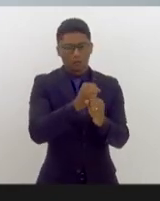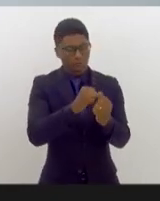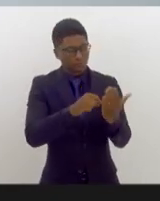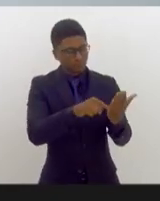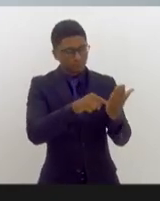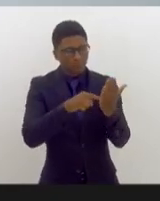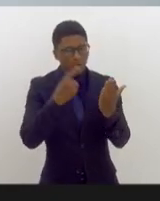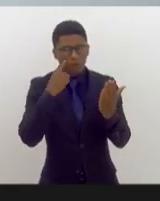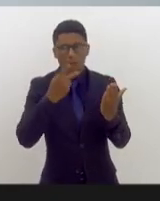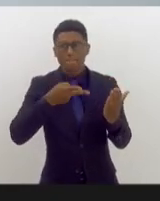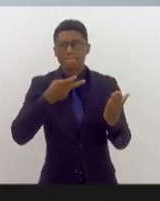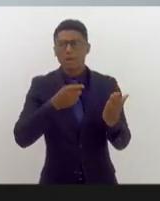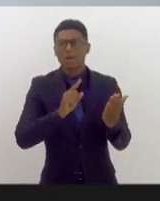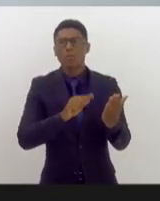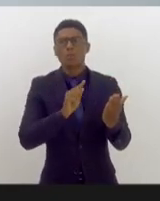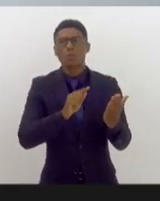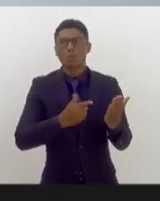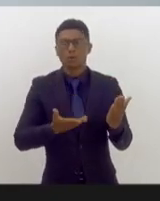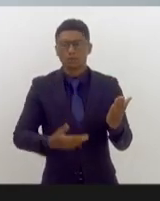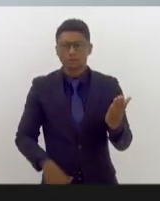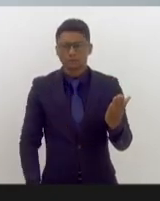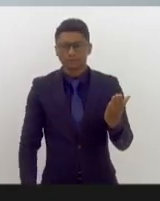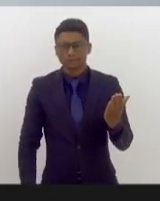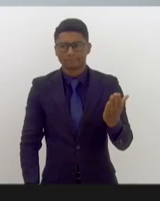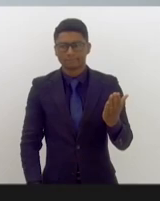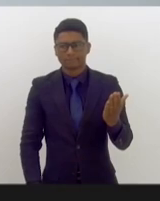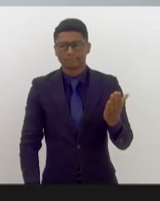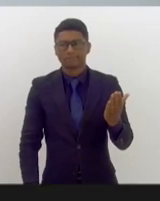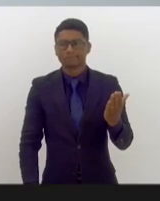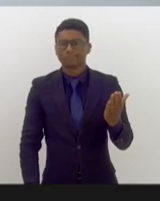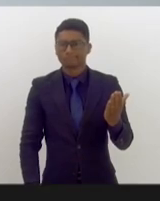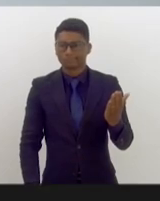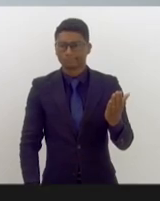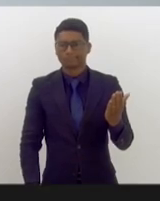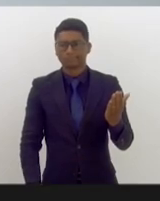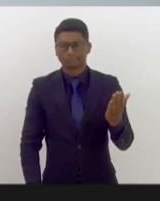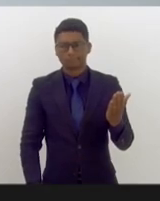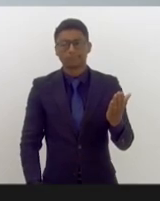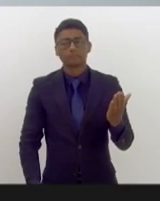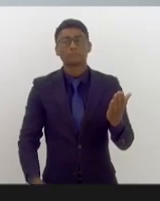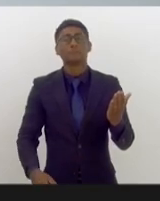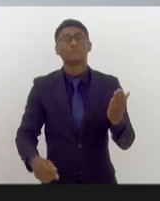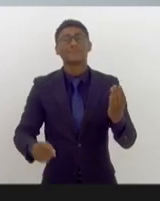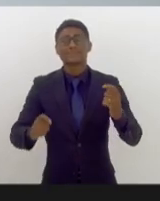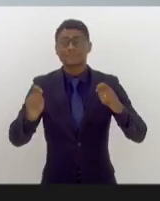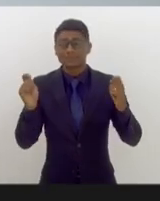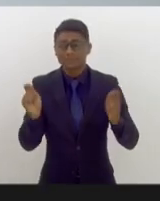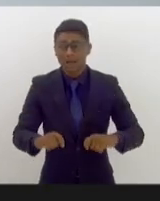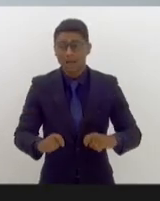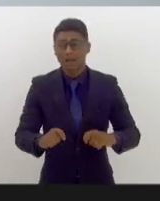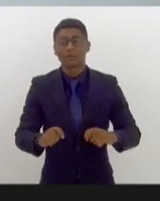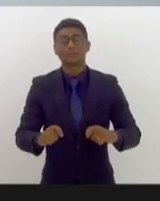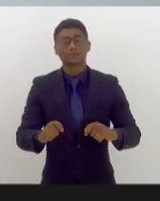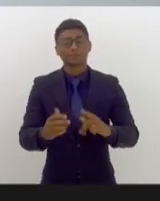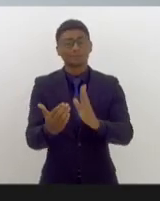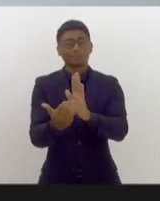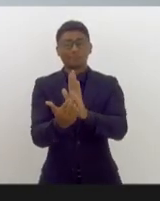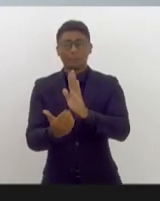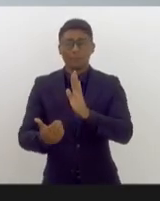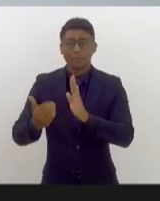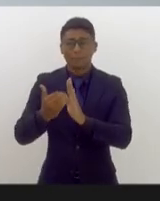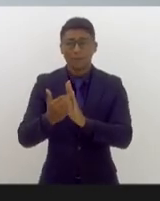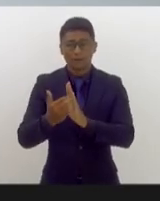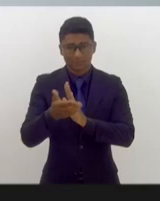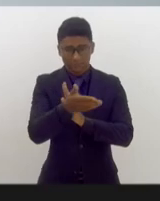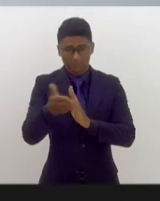se percebe claramente há uma demanda potencial muito grande de matrículas para a educação